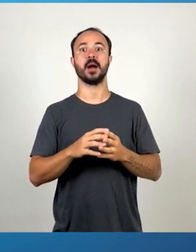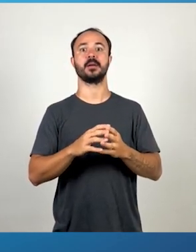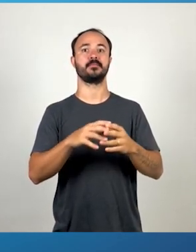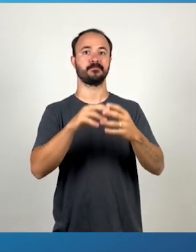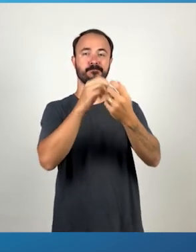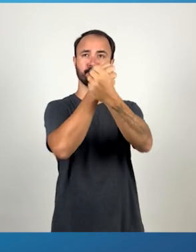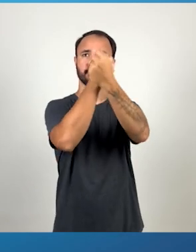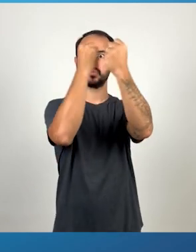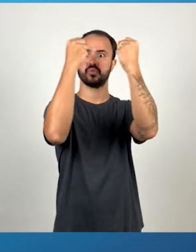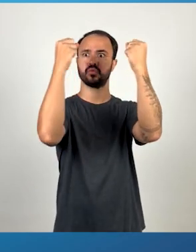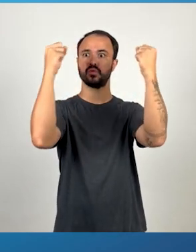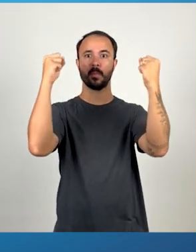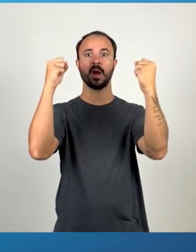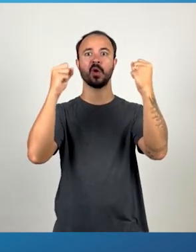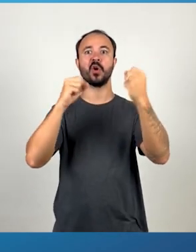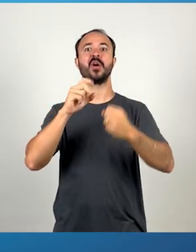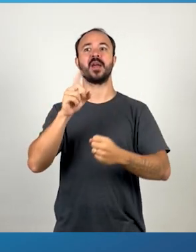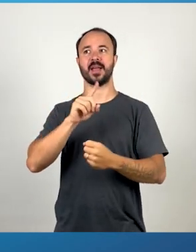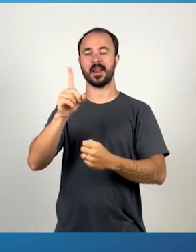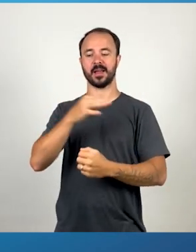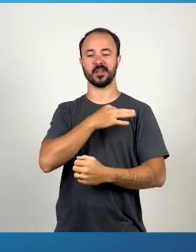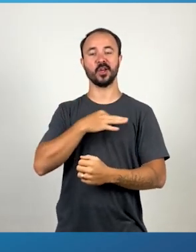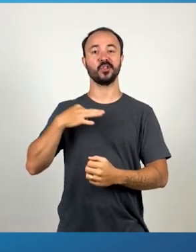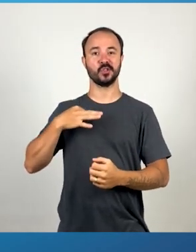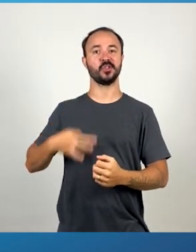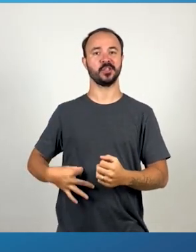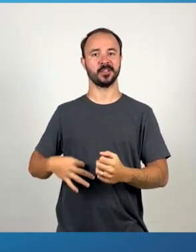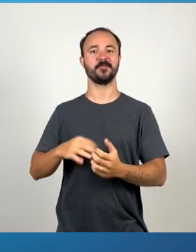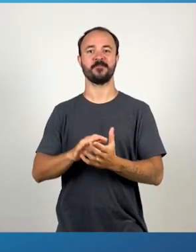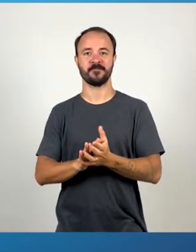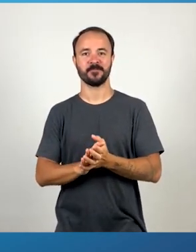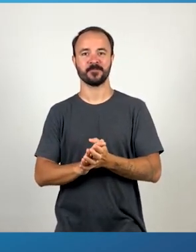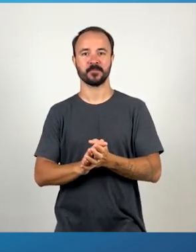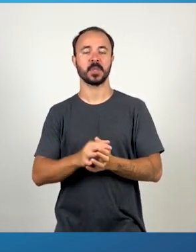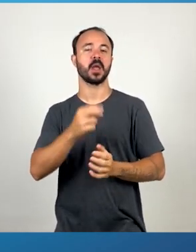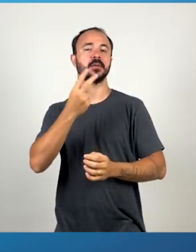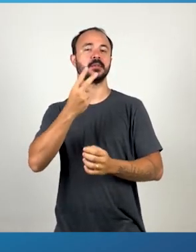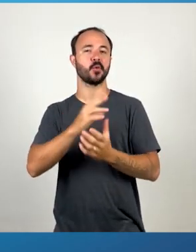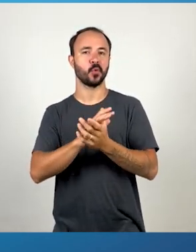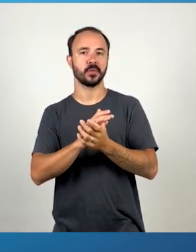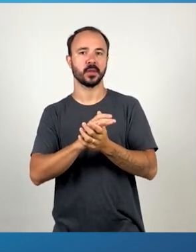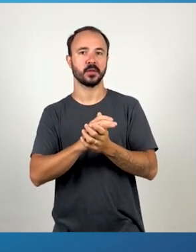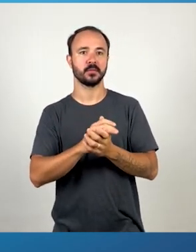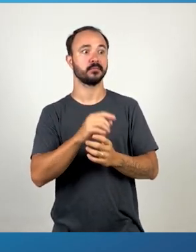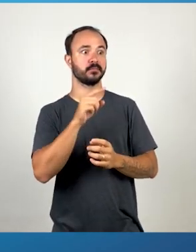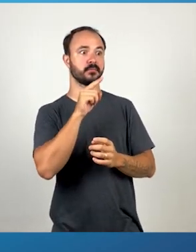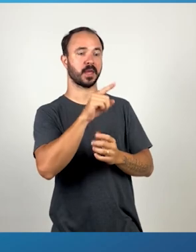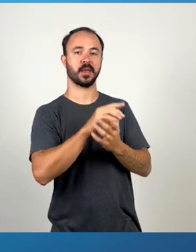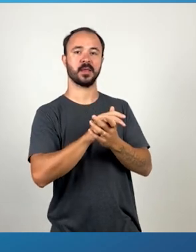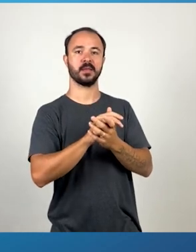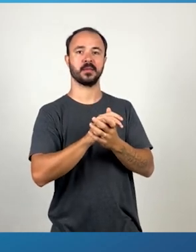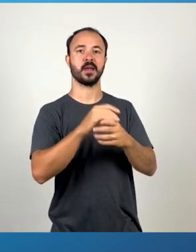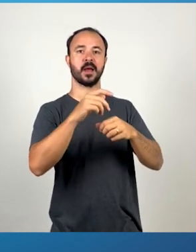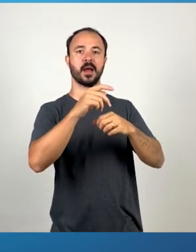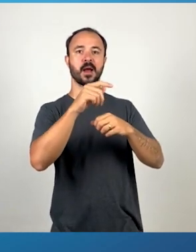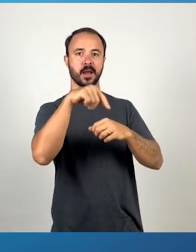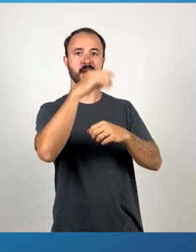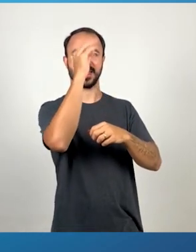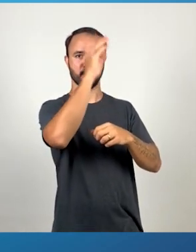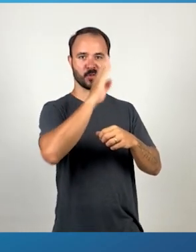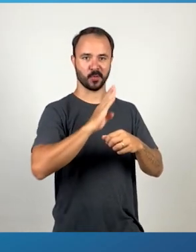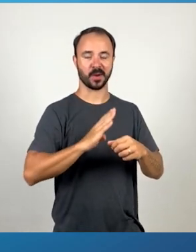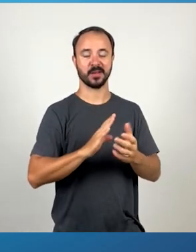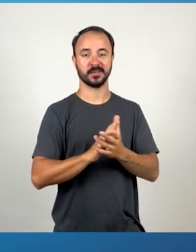Três Gargantas, lá na China, e a segunda é a de Itaipu, localizada no Paraná, na fronteira entre o Brasil e o